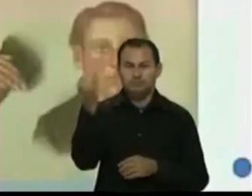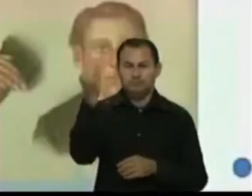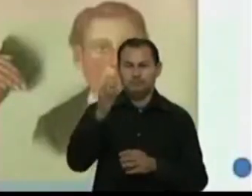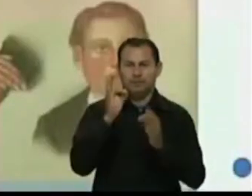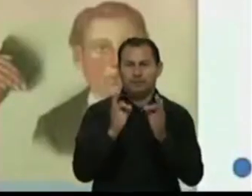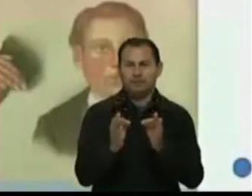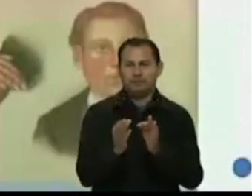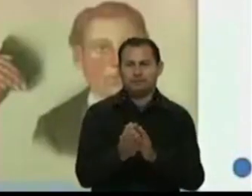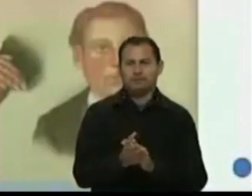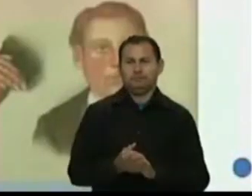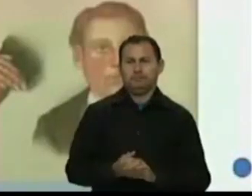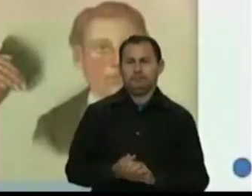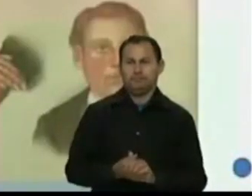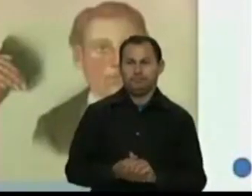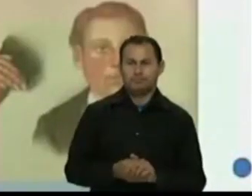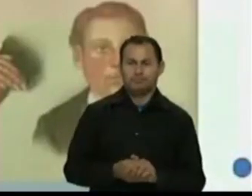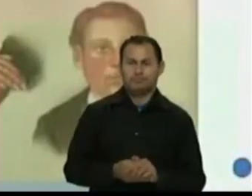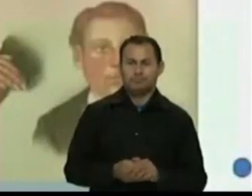né?